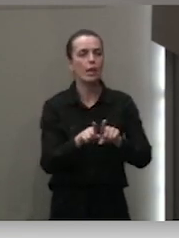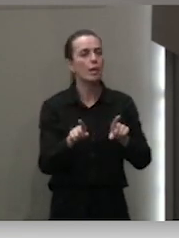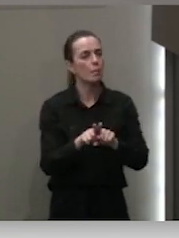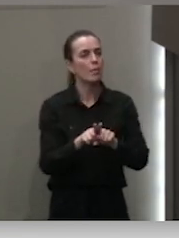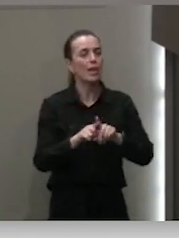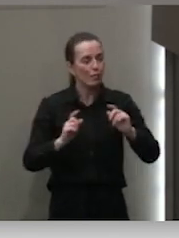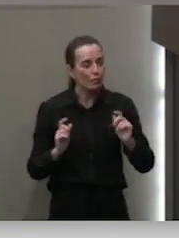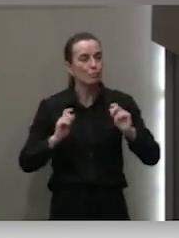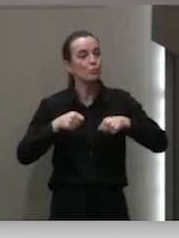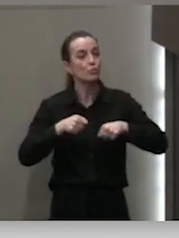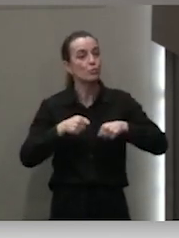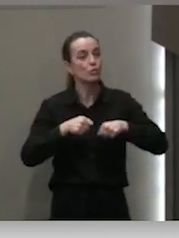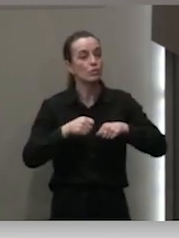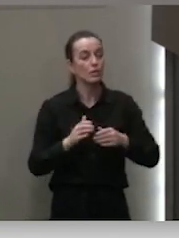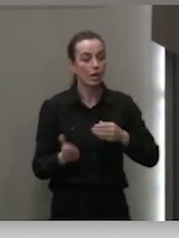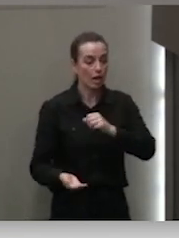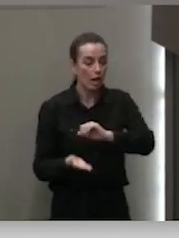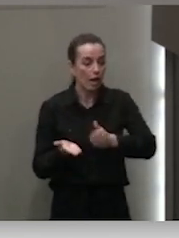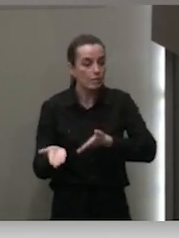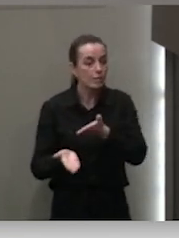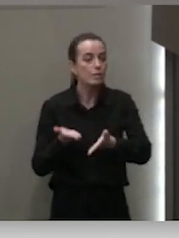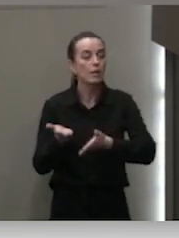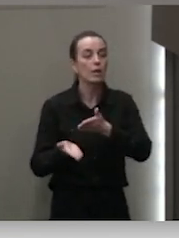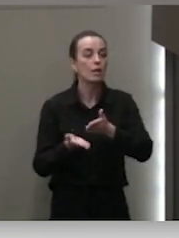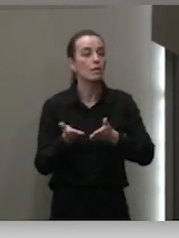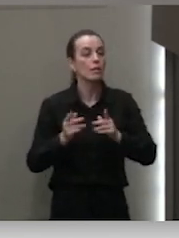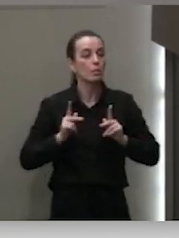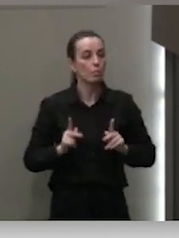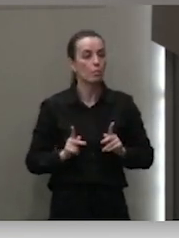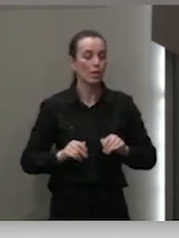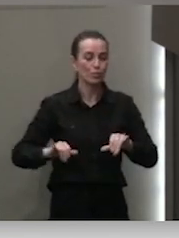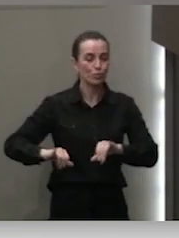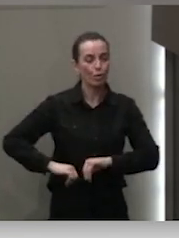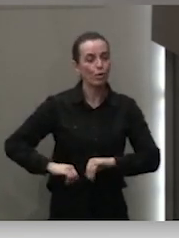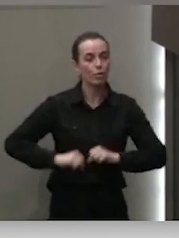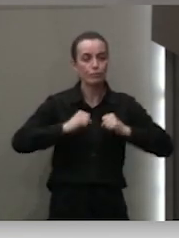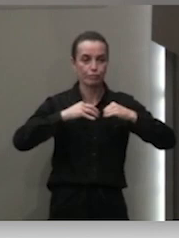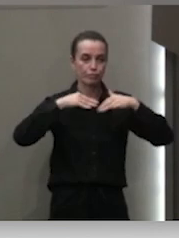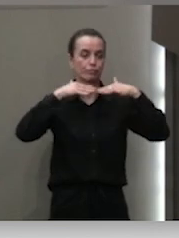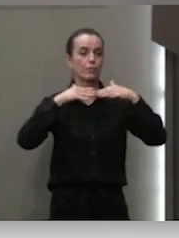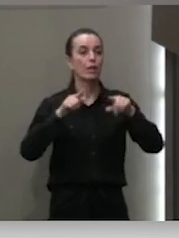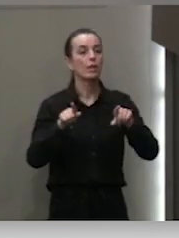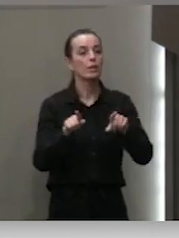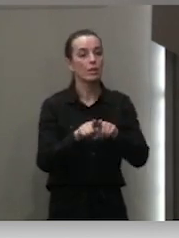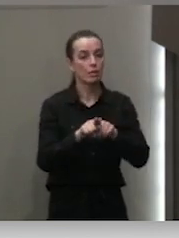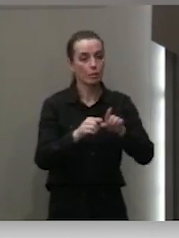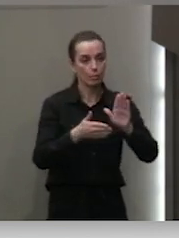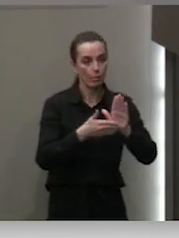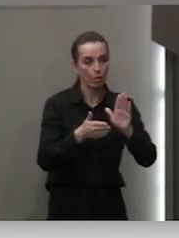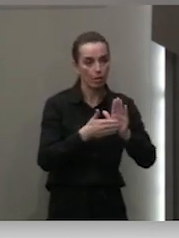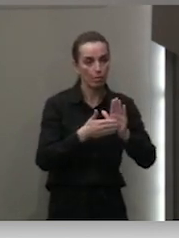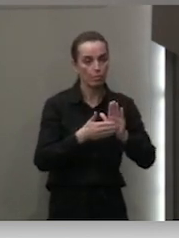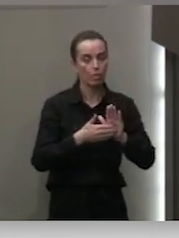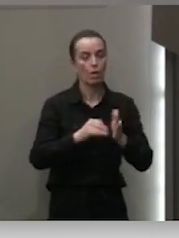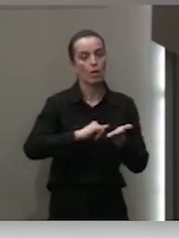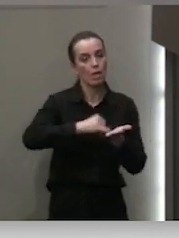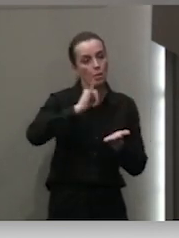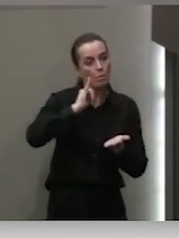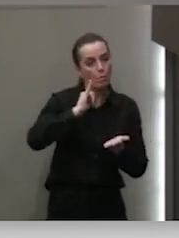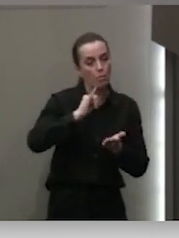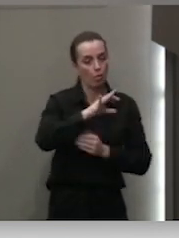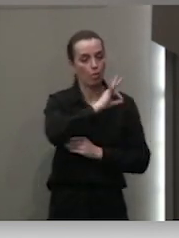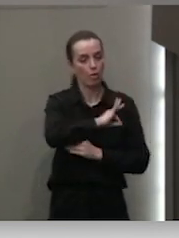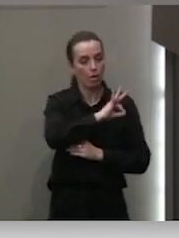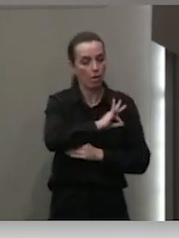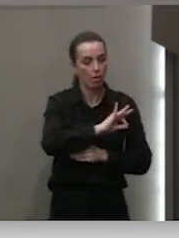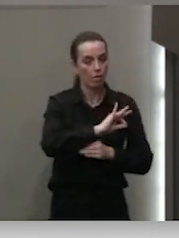permitiu atender essa população tão carente fizemos proposta também de destinação do imposto de renda para o